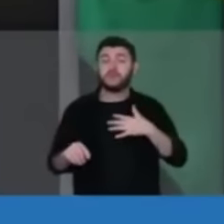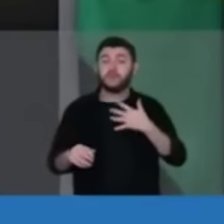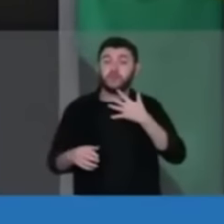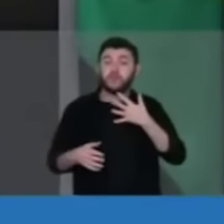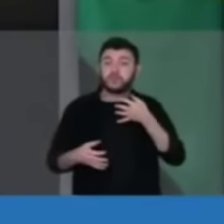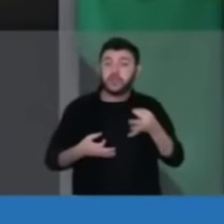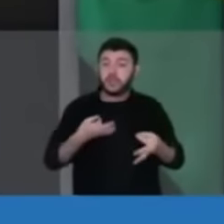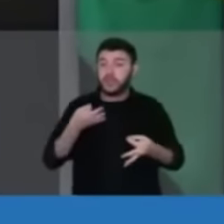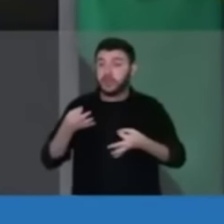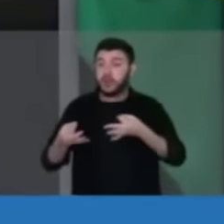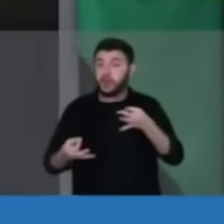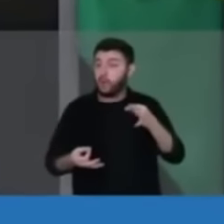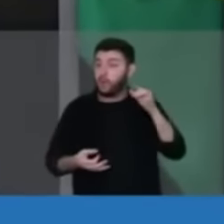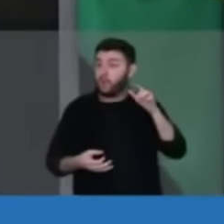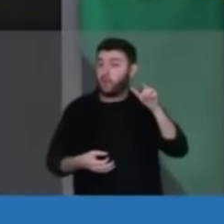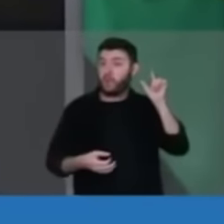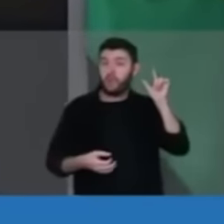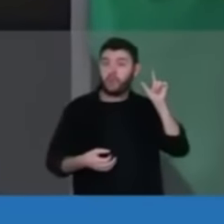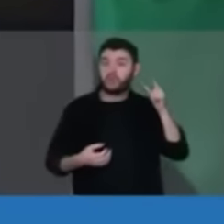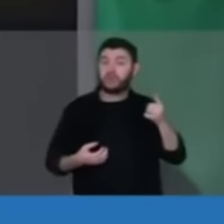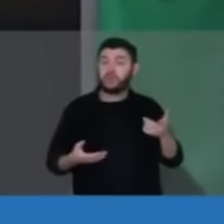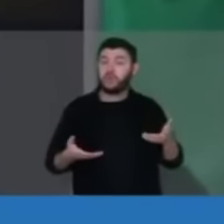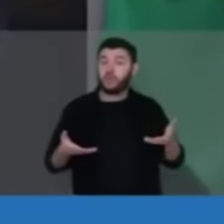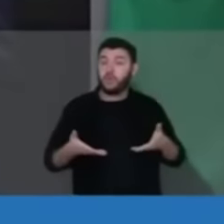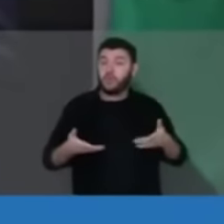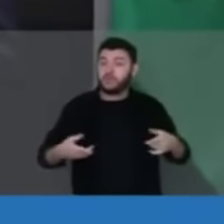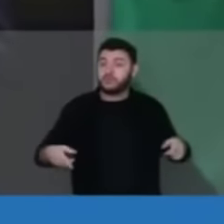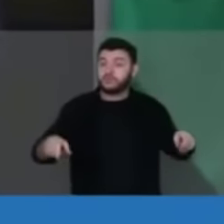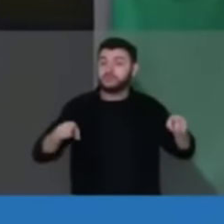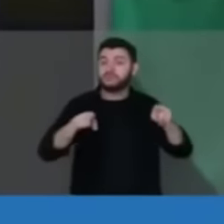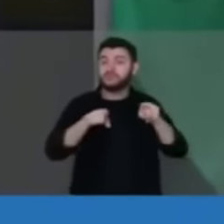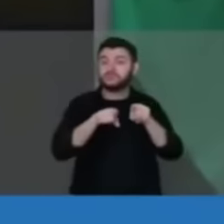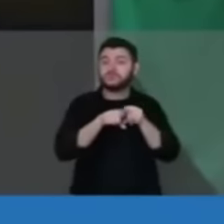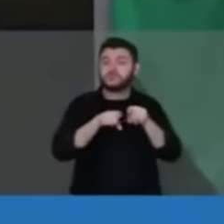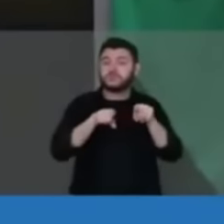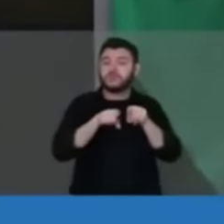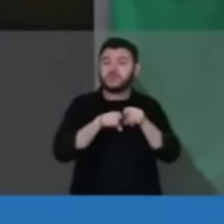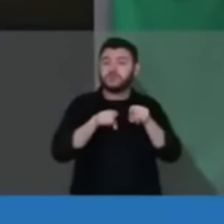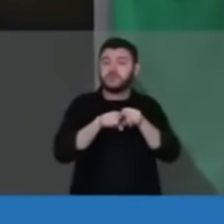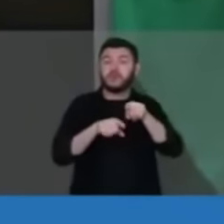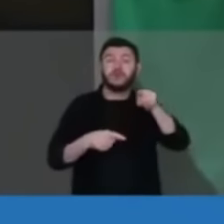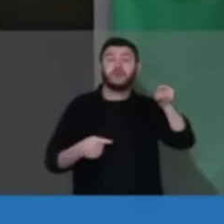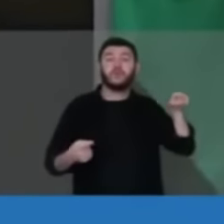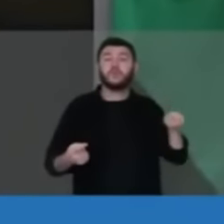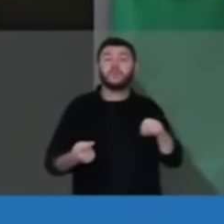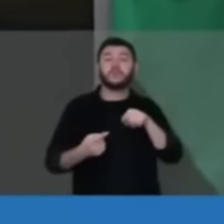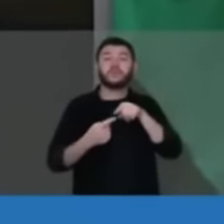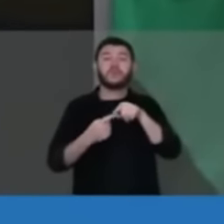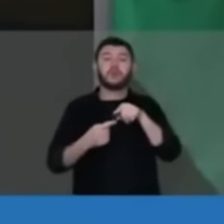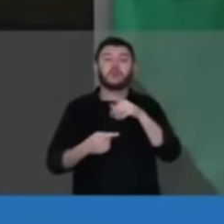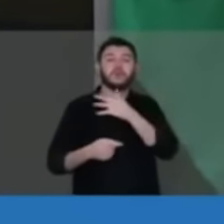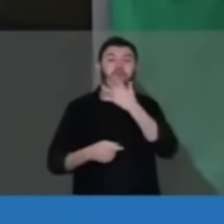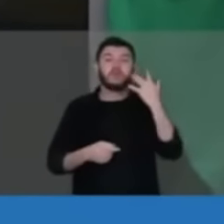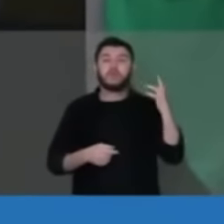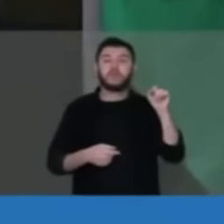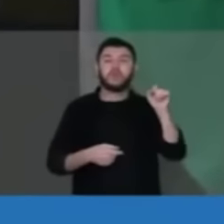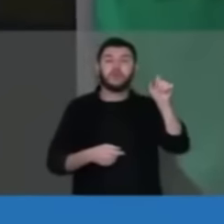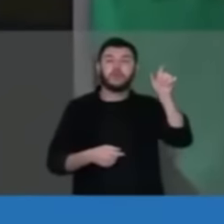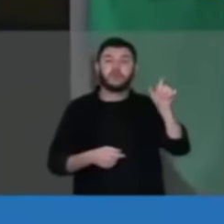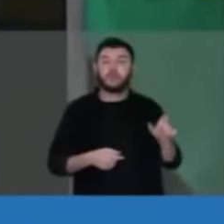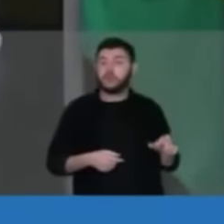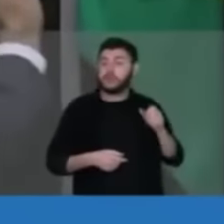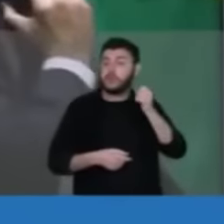sugerir de que isso seria recurso para concentrar na mão de alguém de algum Senador no